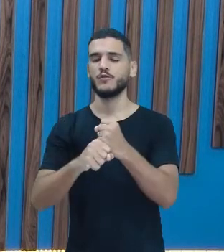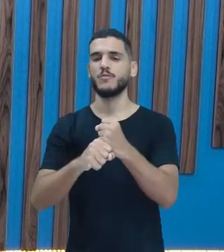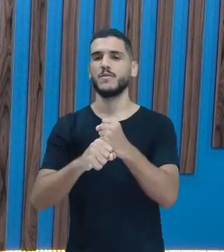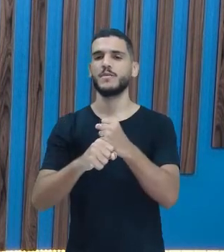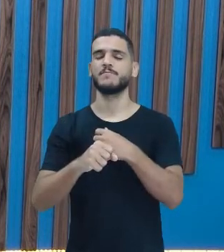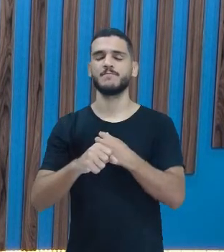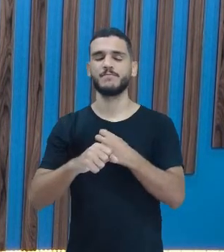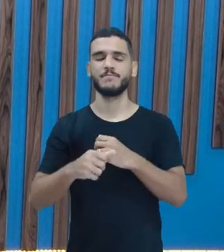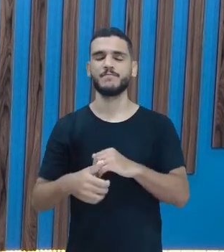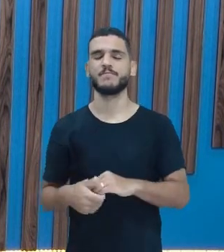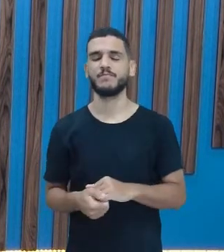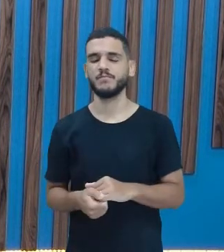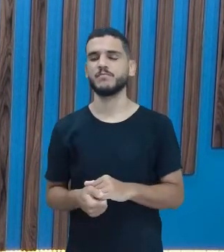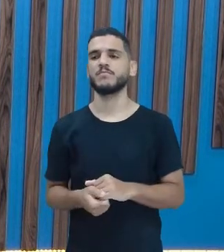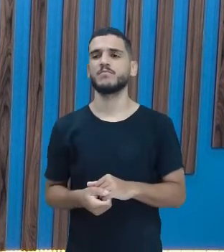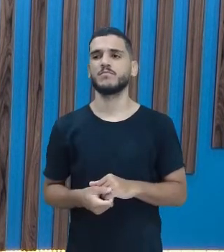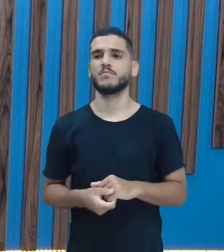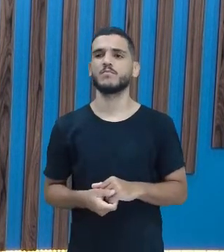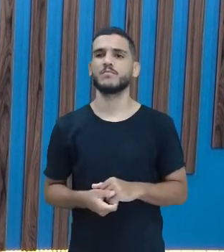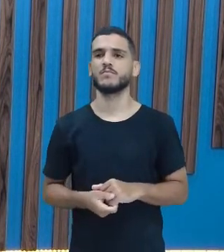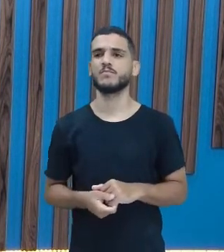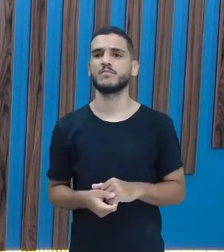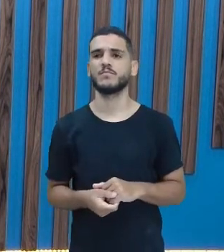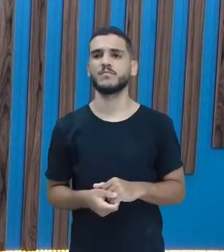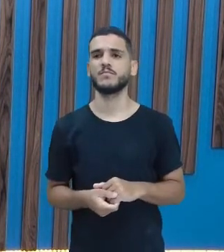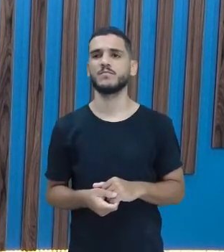nós conseguimos levantar, tá certo?